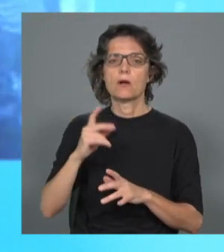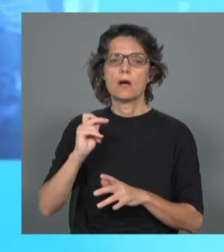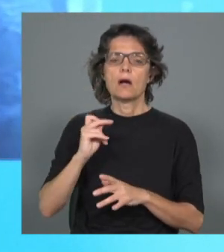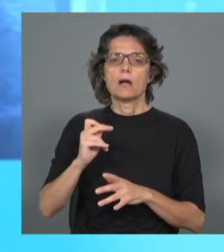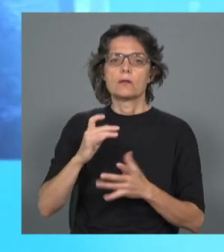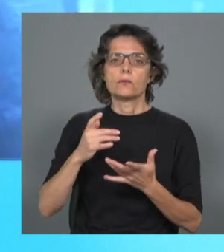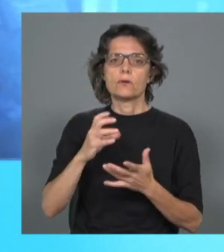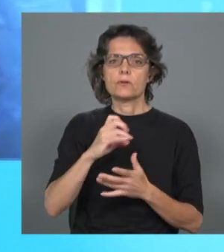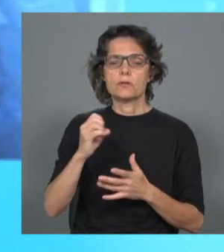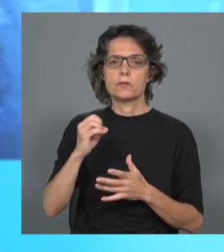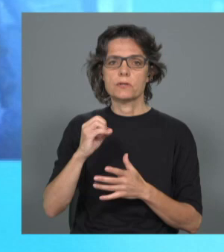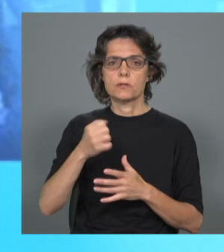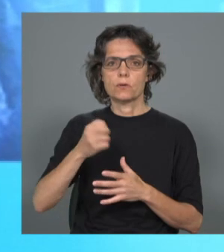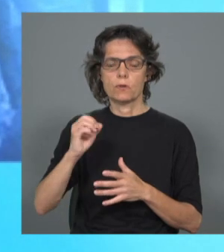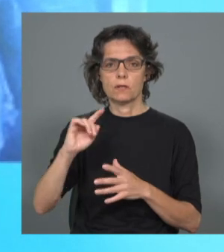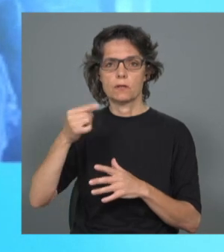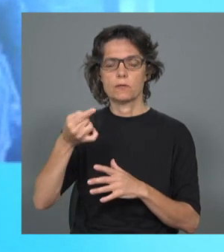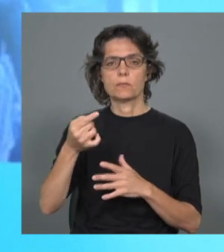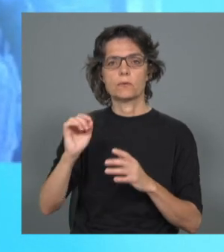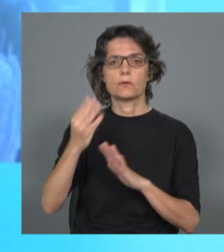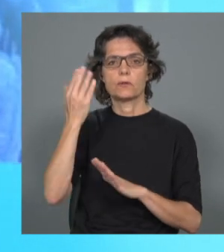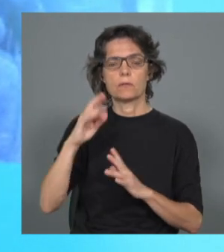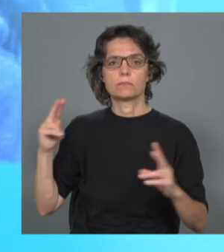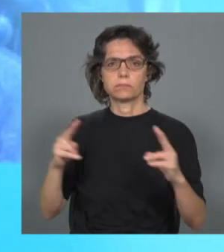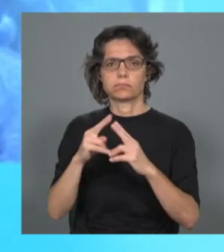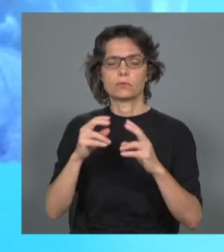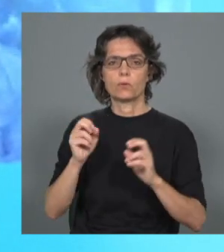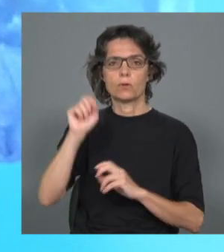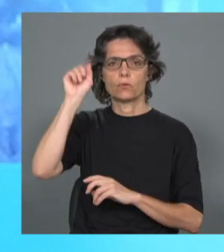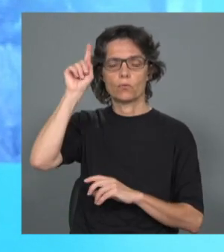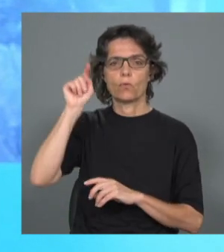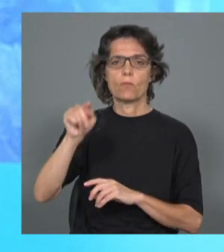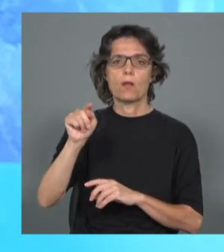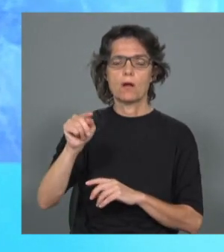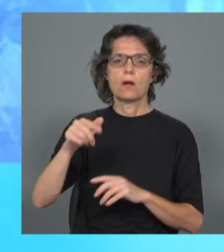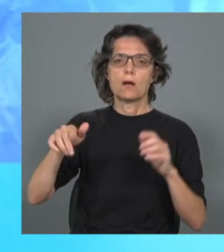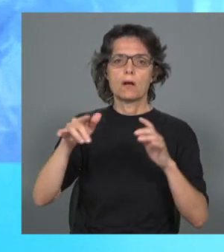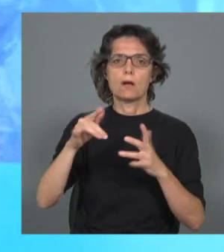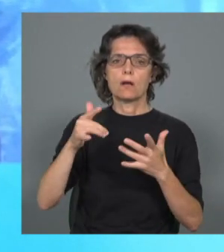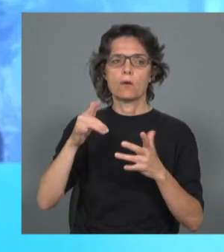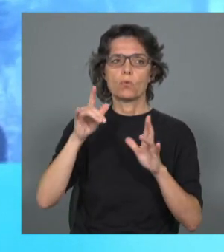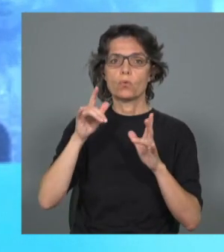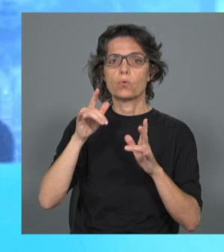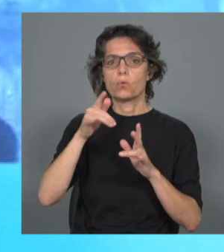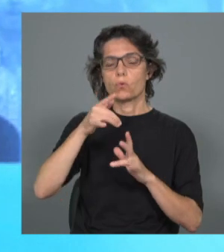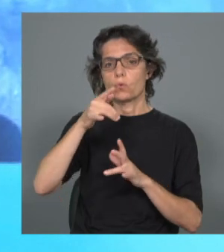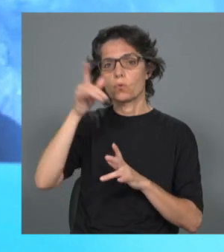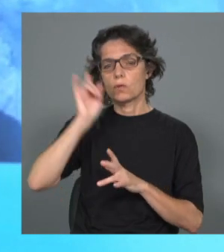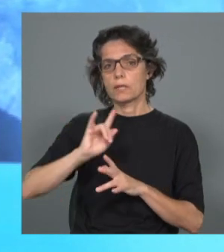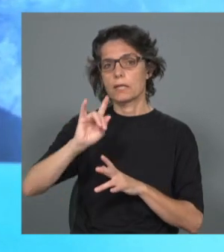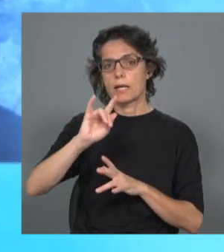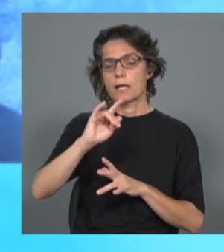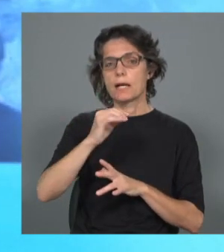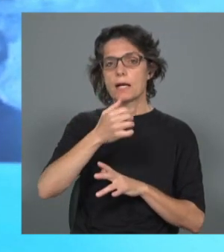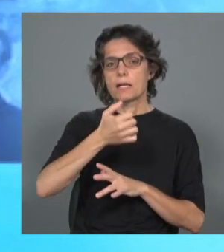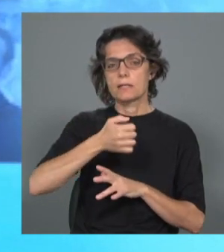em 1972, que ditou precisamente que o dia 5 de junho fosse proclamado pela ONU como o Dia Mundial do